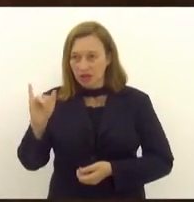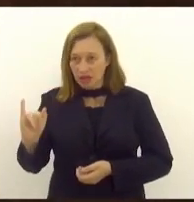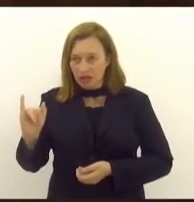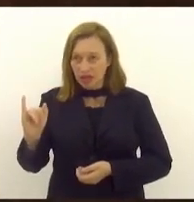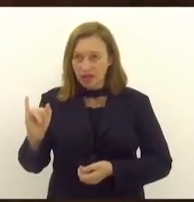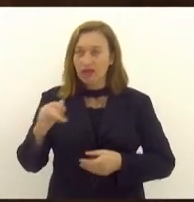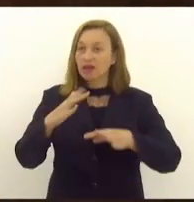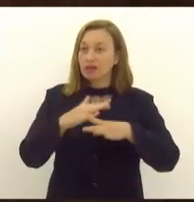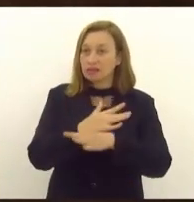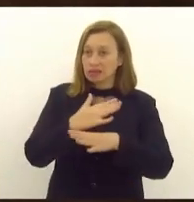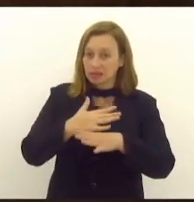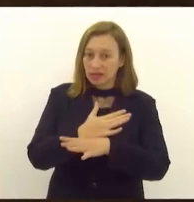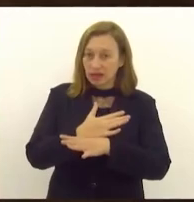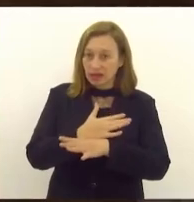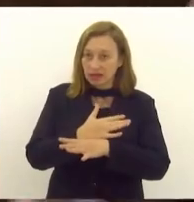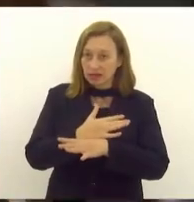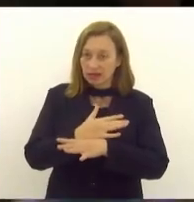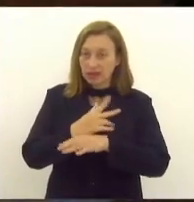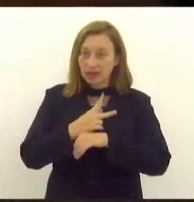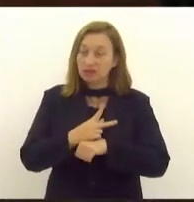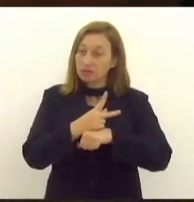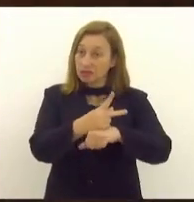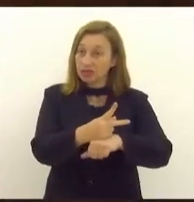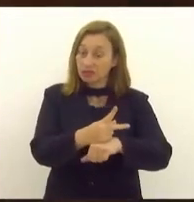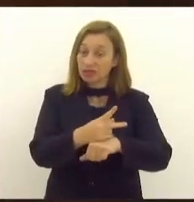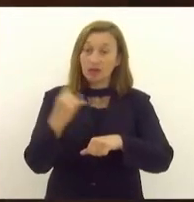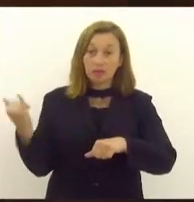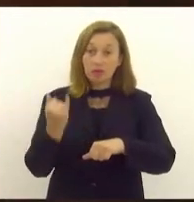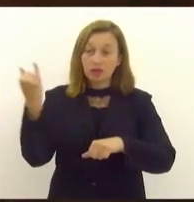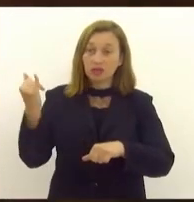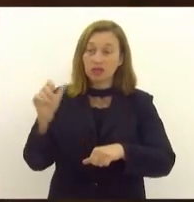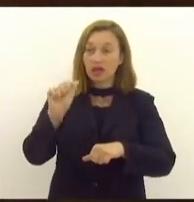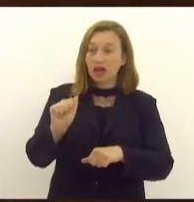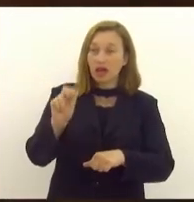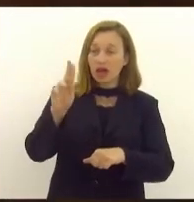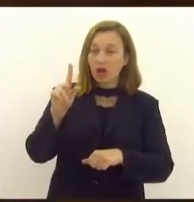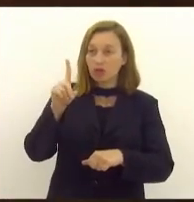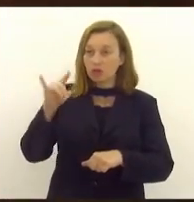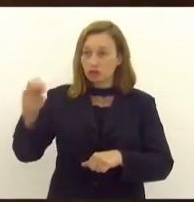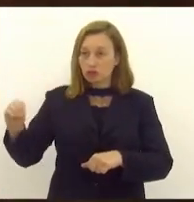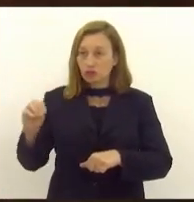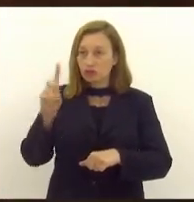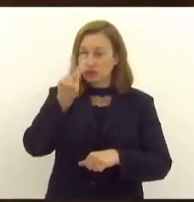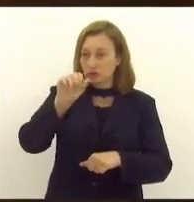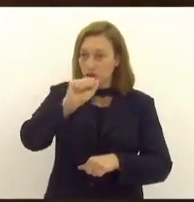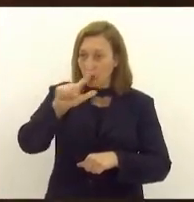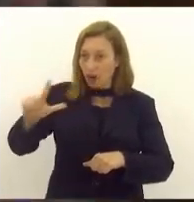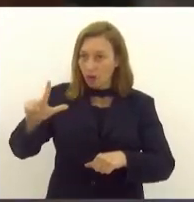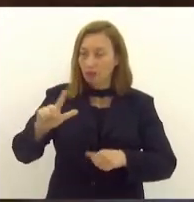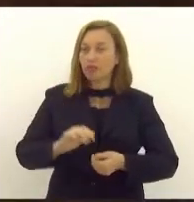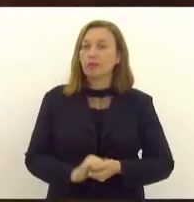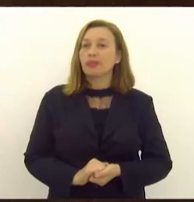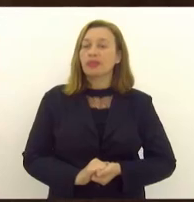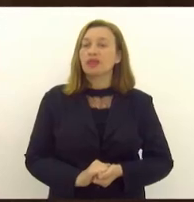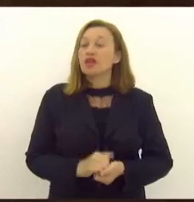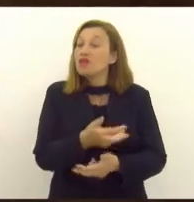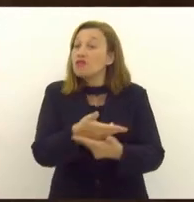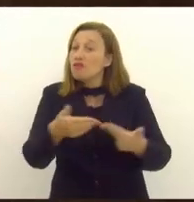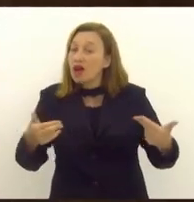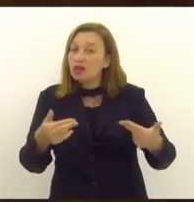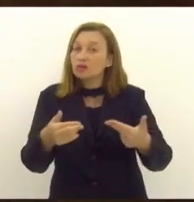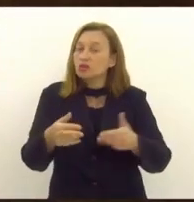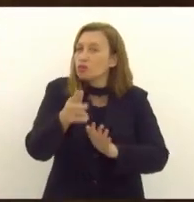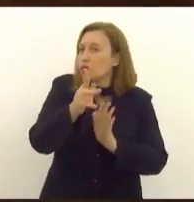do auto visual Bar do Piraí começou em 2009 no audiovisual com vários